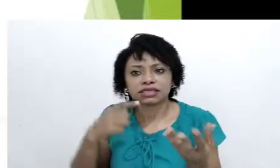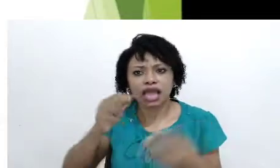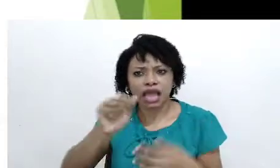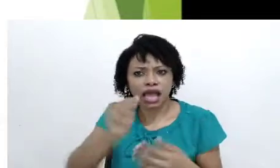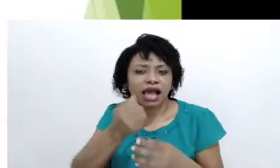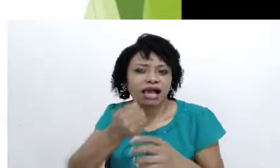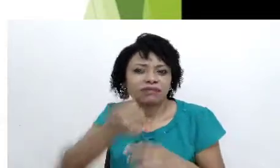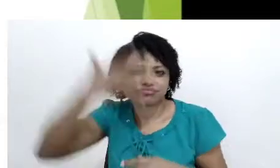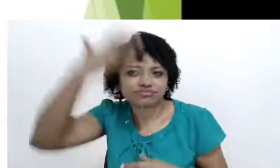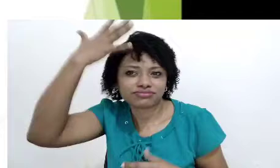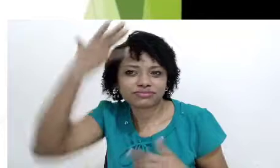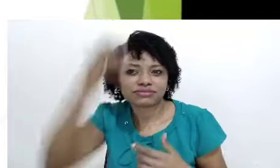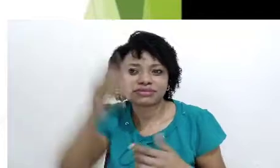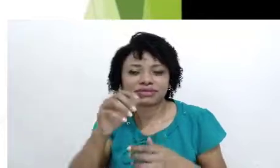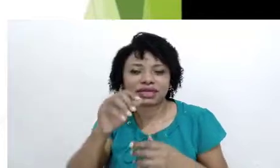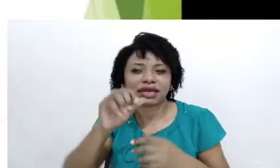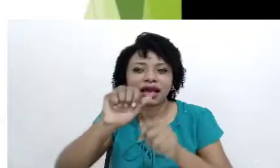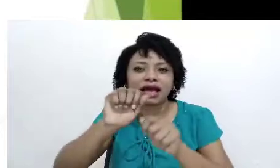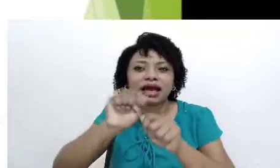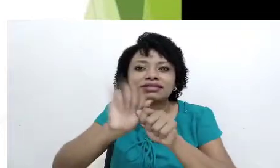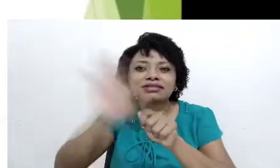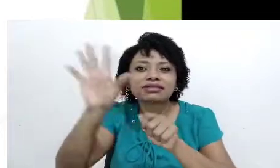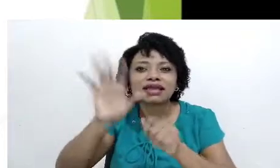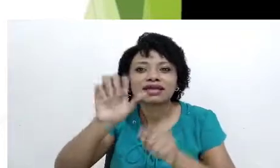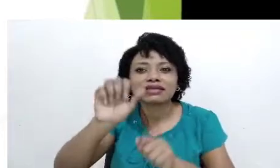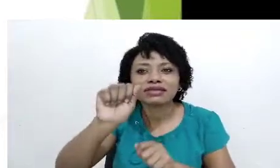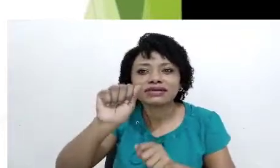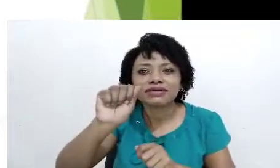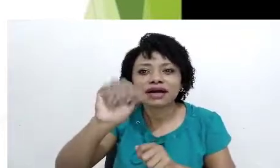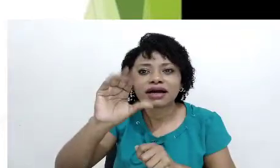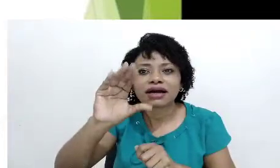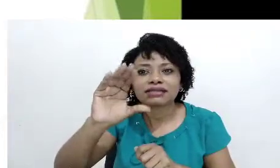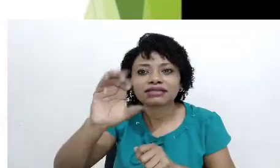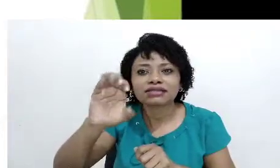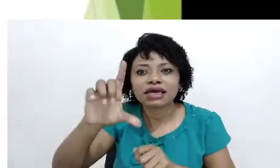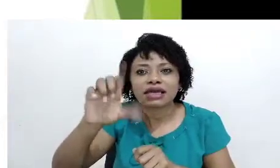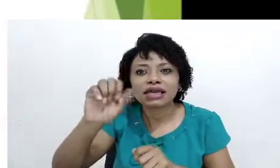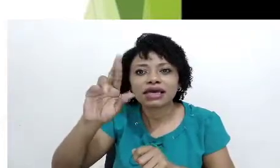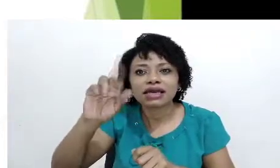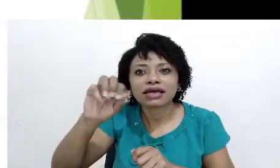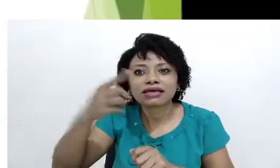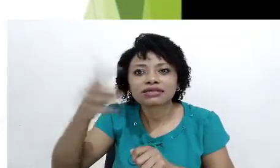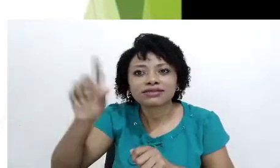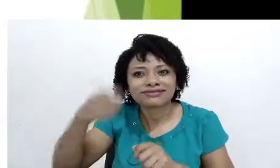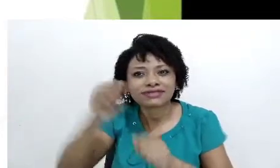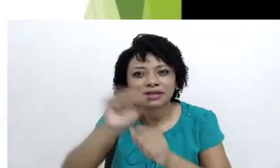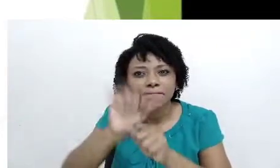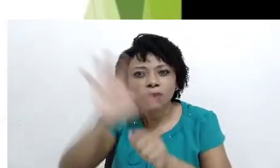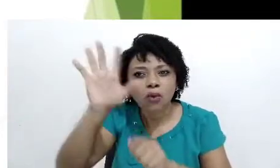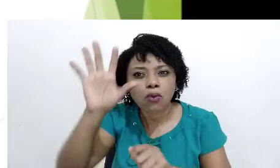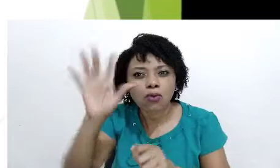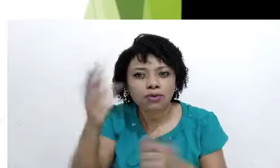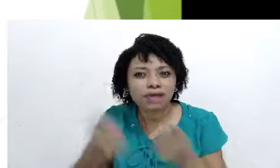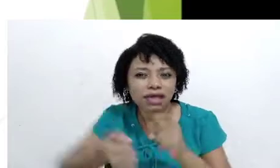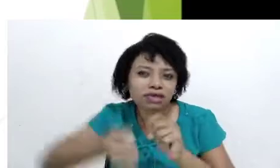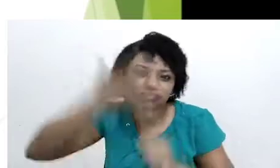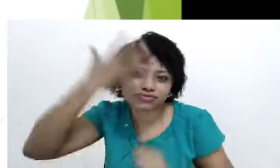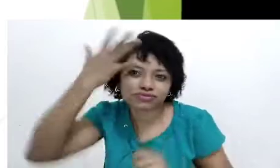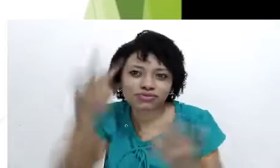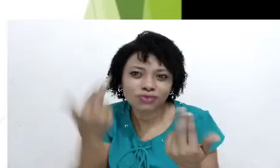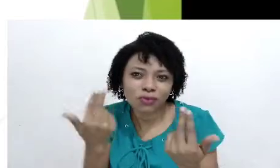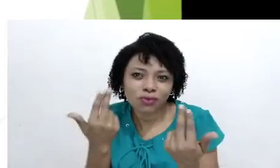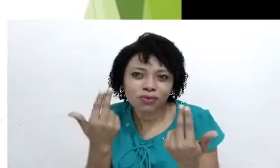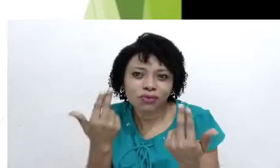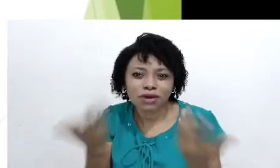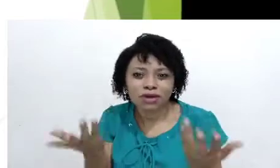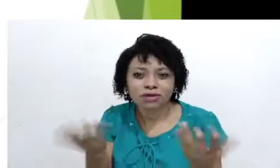Características do movimento uniformemente variado. A aceleração vai ser constante, consequentemente a velocidade ela não vai